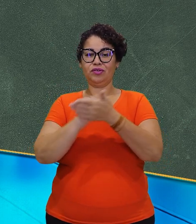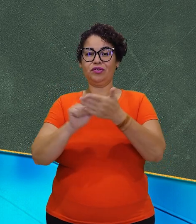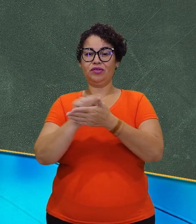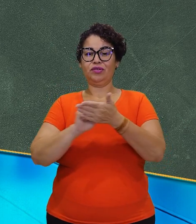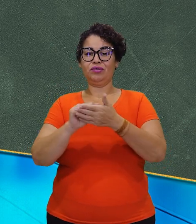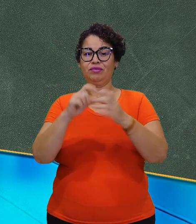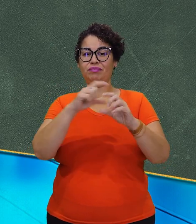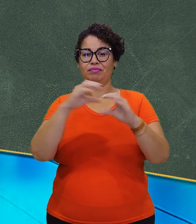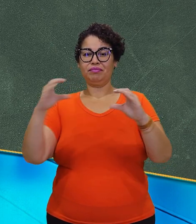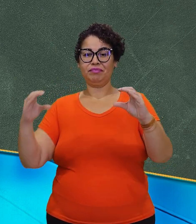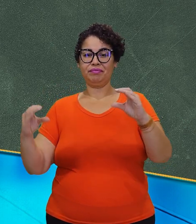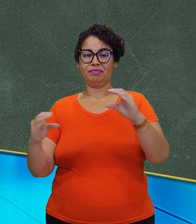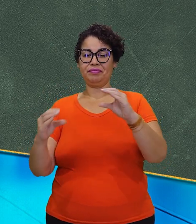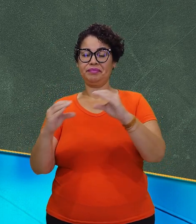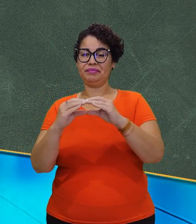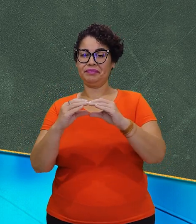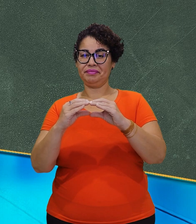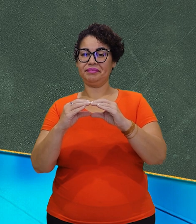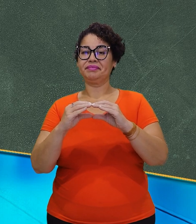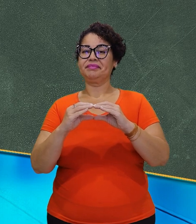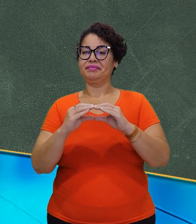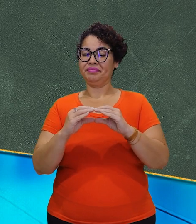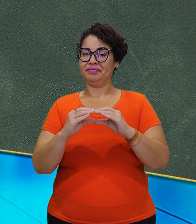daqui e encaixada